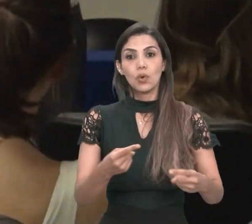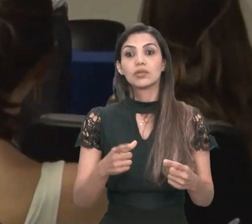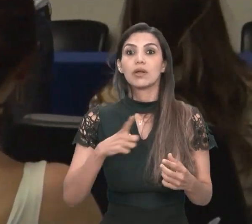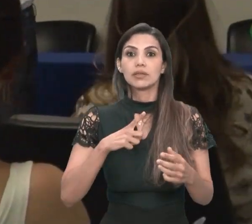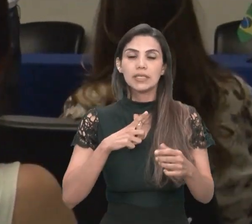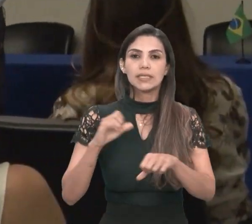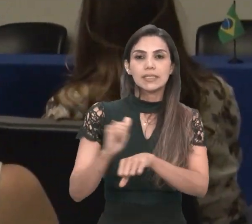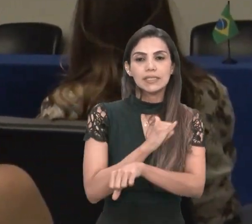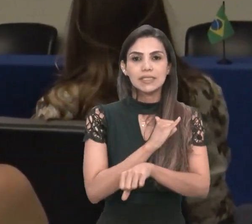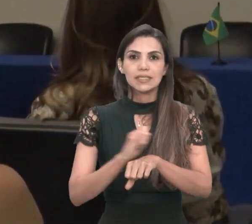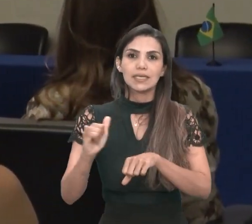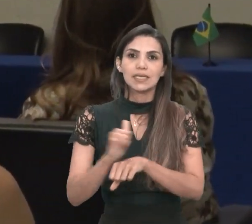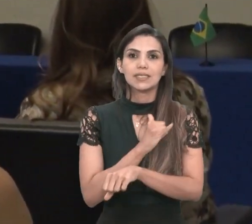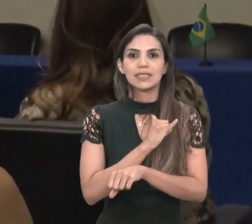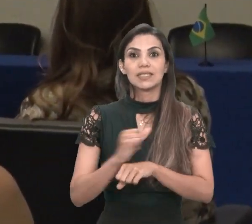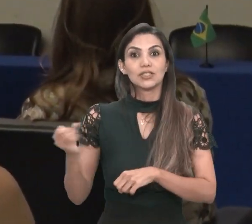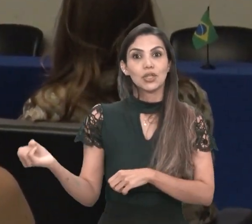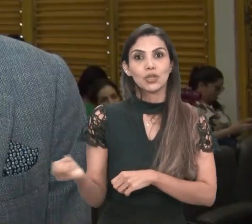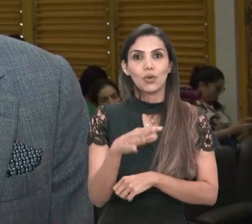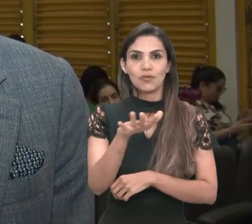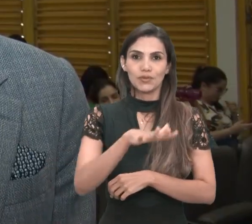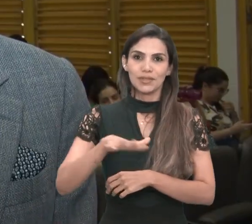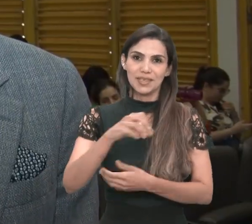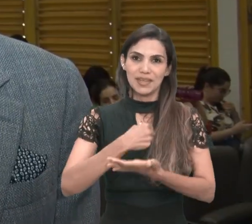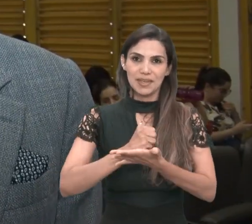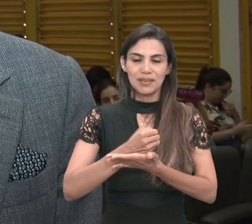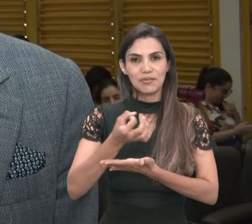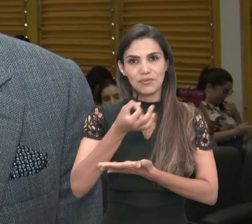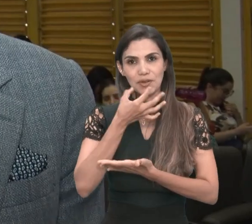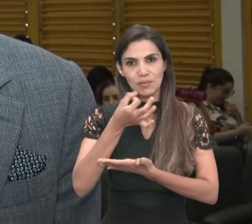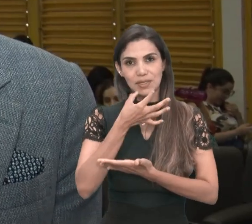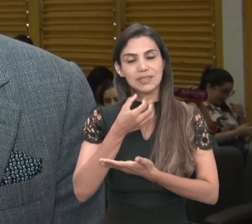métodos farmacêuticos para a obesidade.